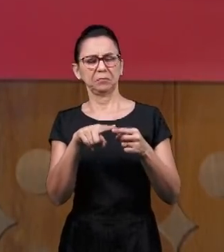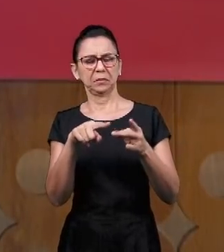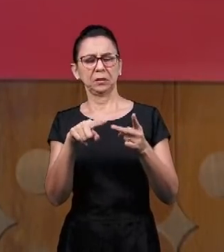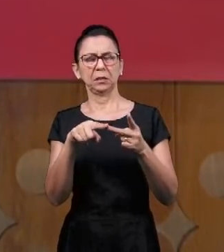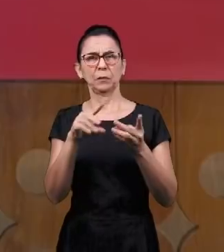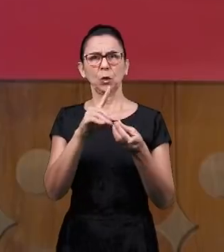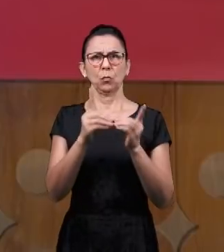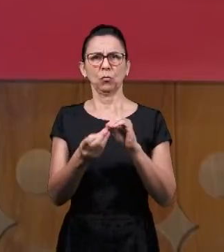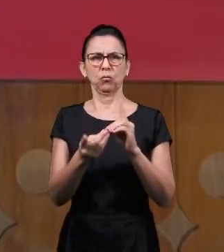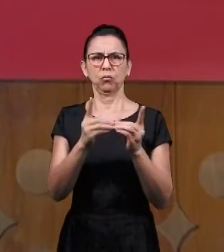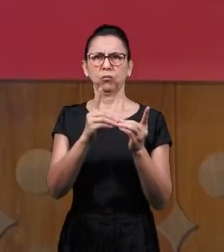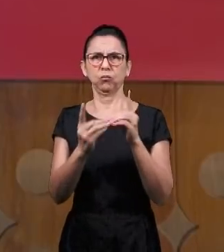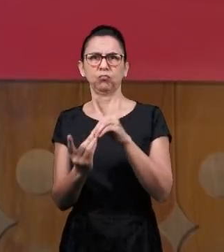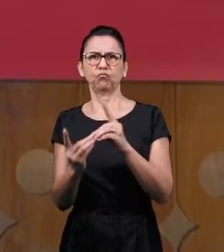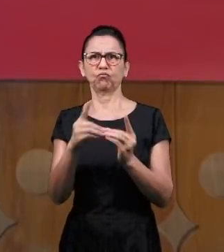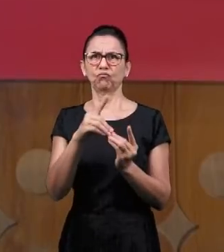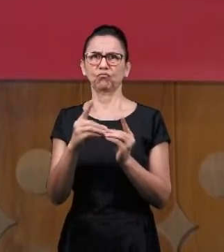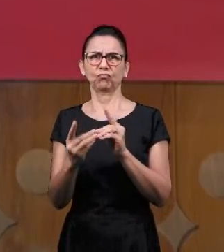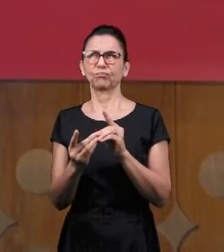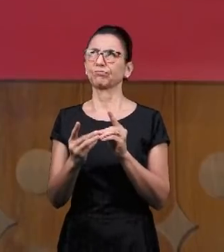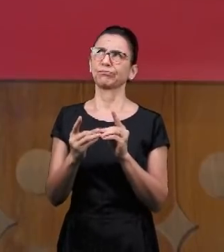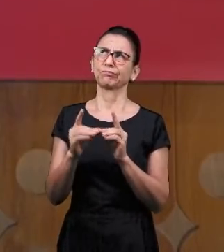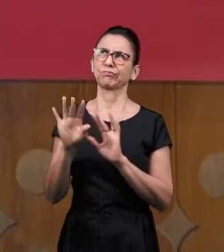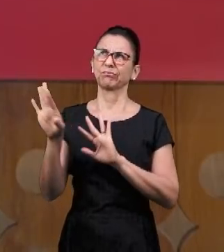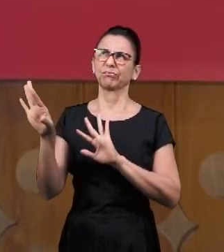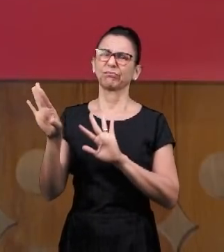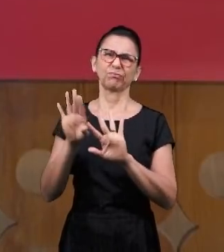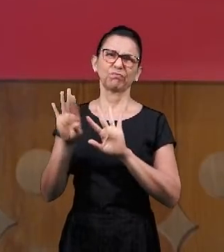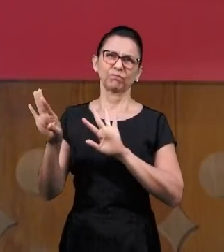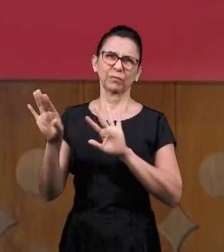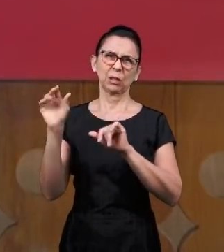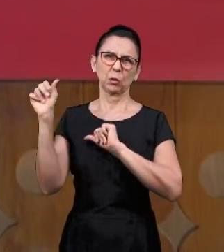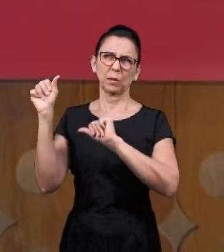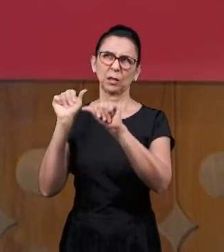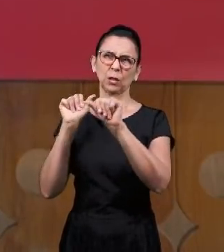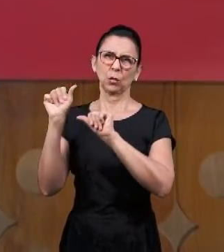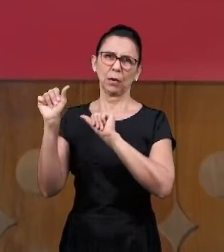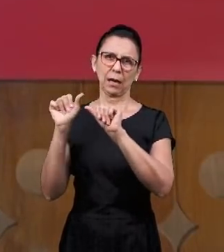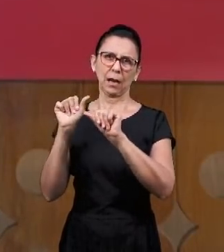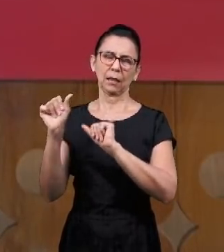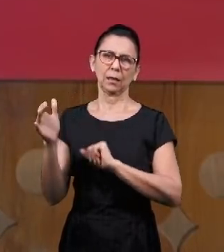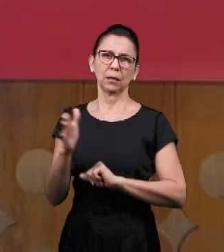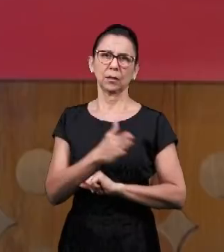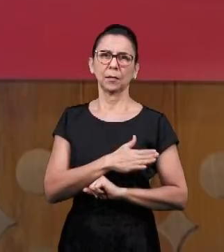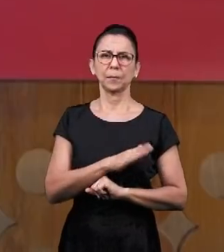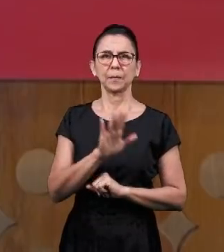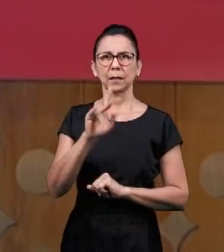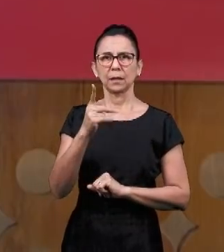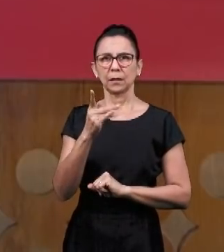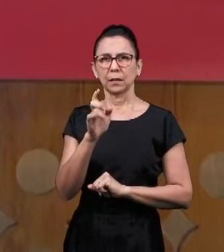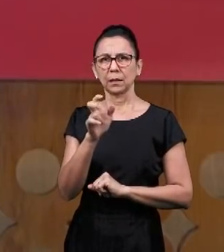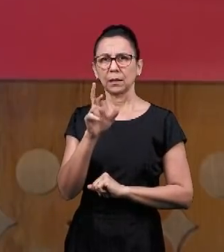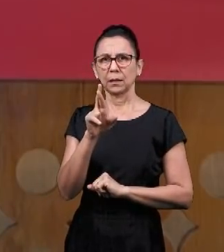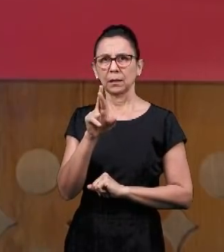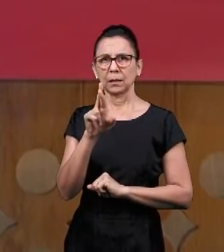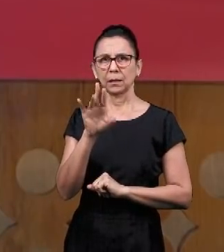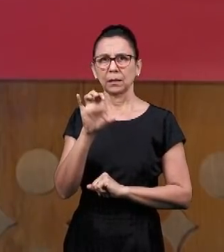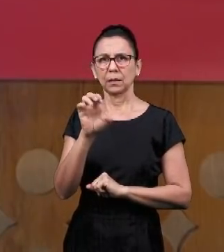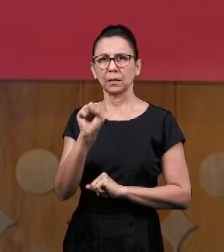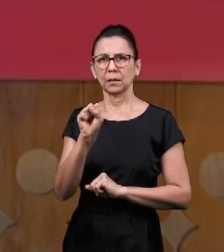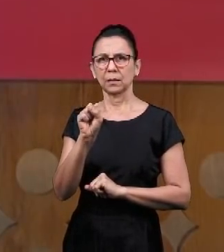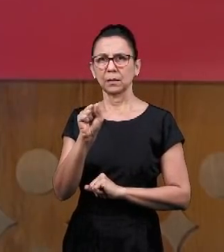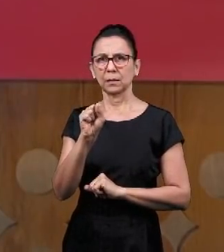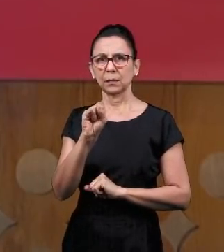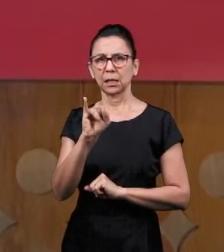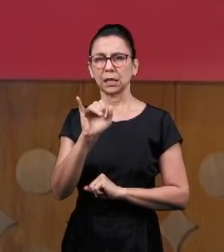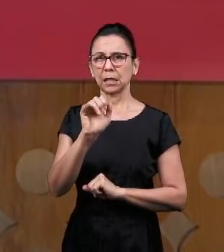uma, né? Heresia é uma mentira que entra um cara